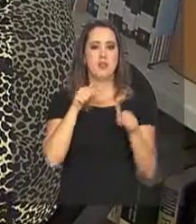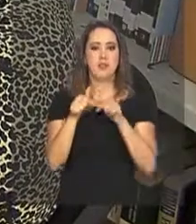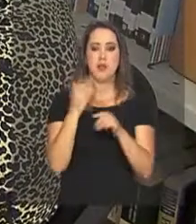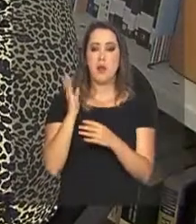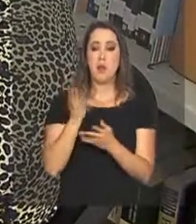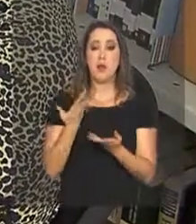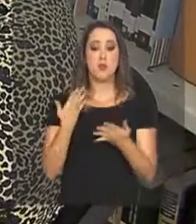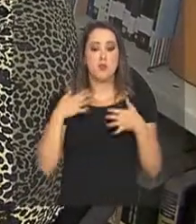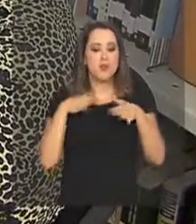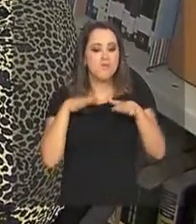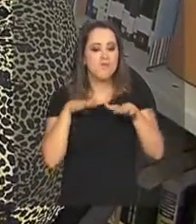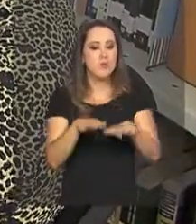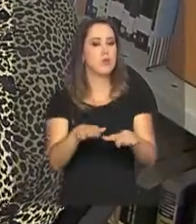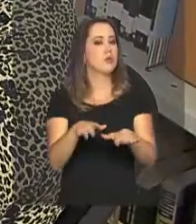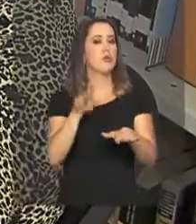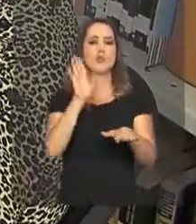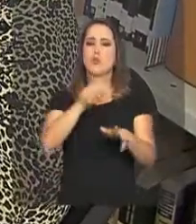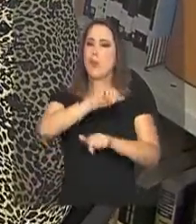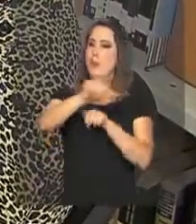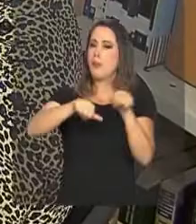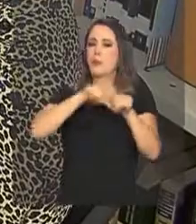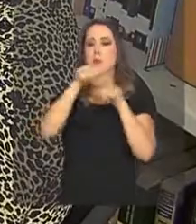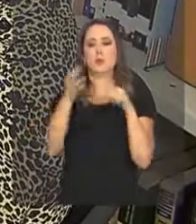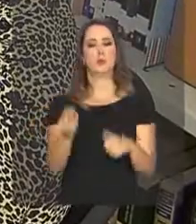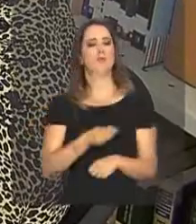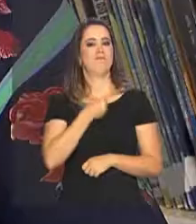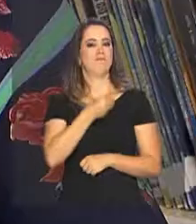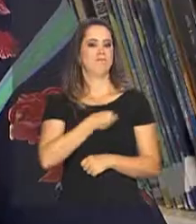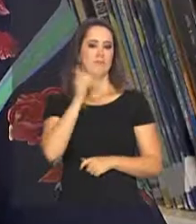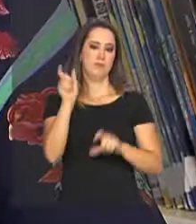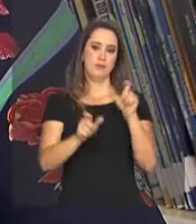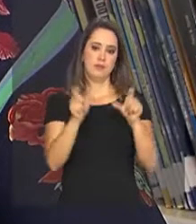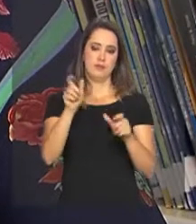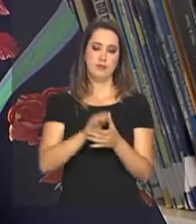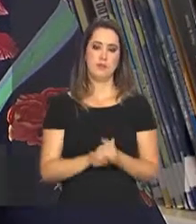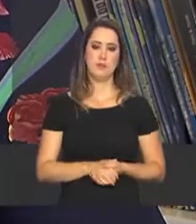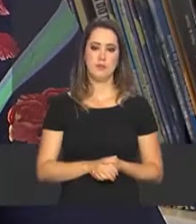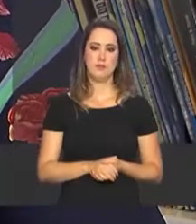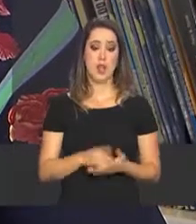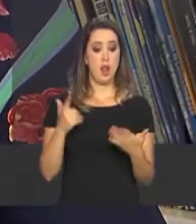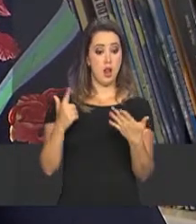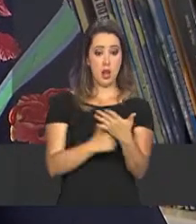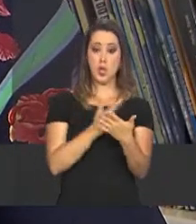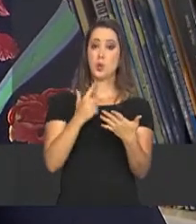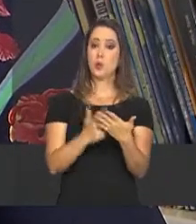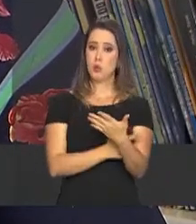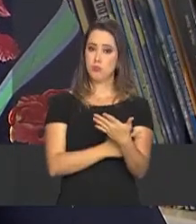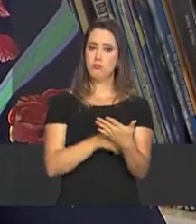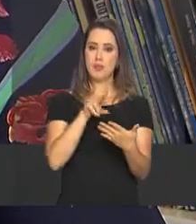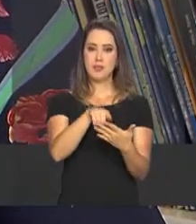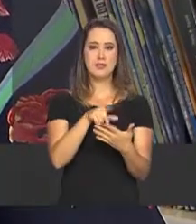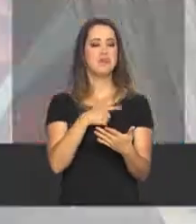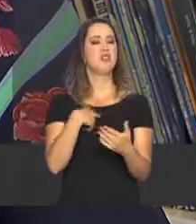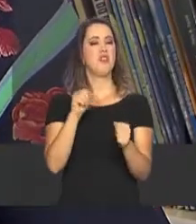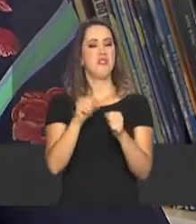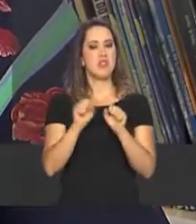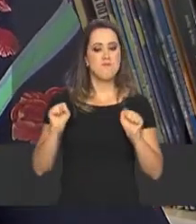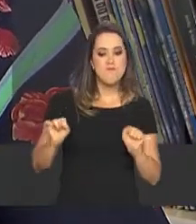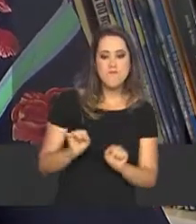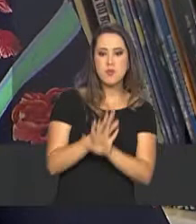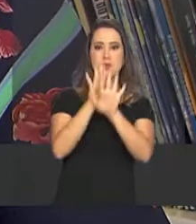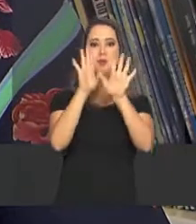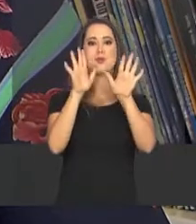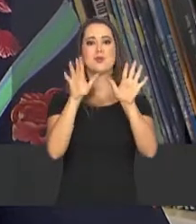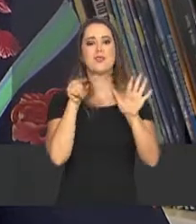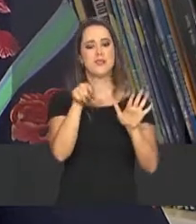inclusão desenvolvido no local já mudou a vida de muita gente a leitura opera verdadeiros milagres é uma